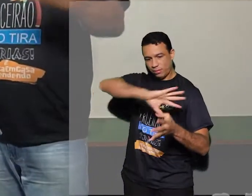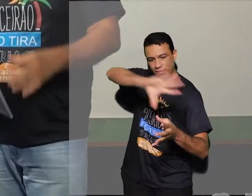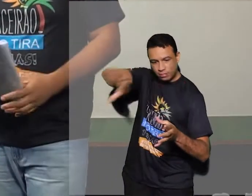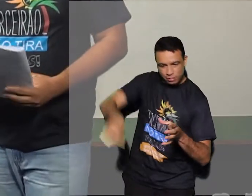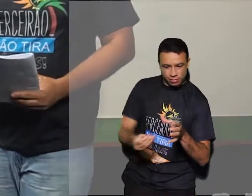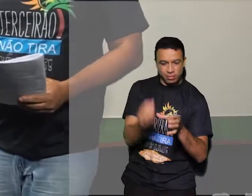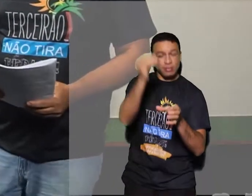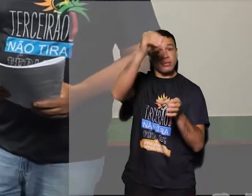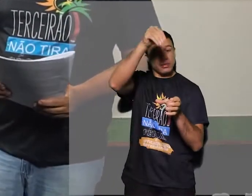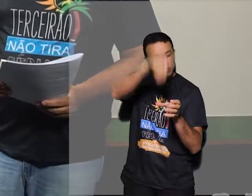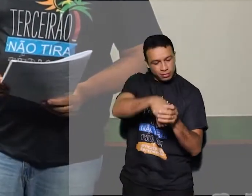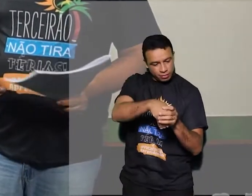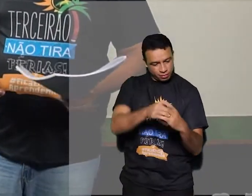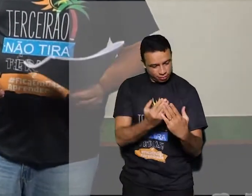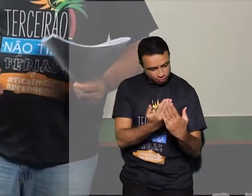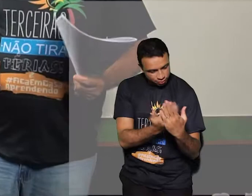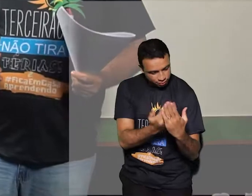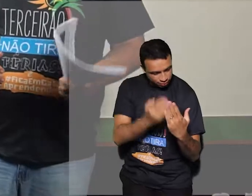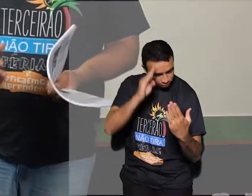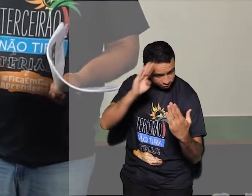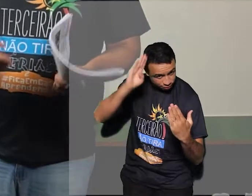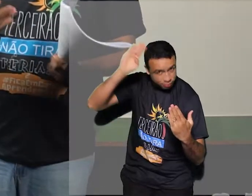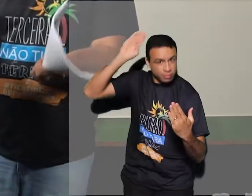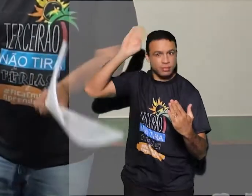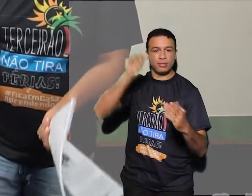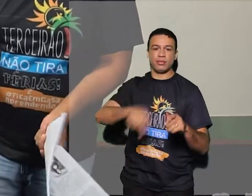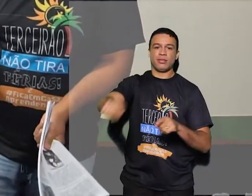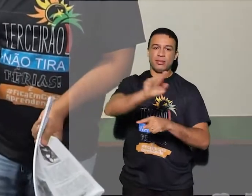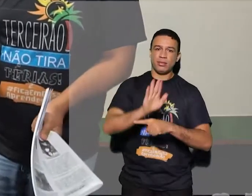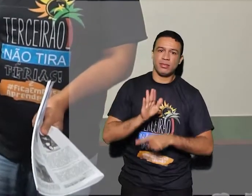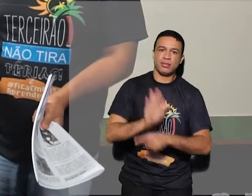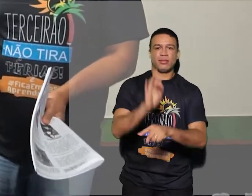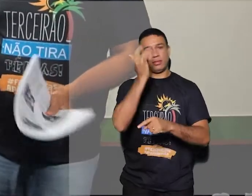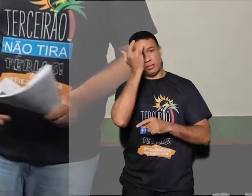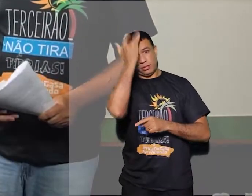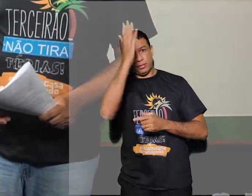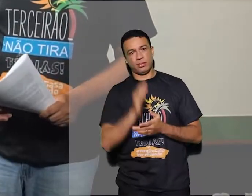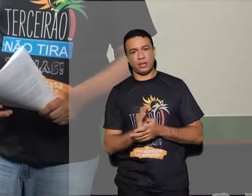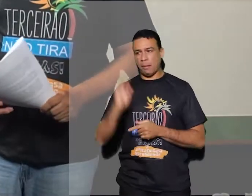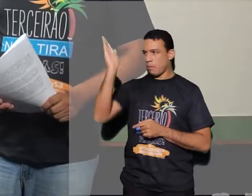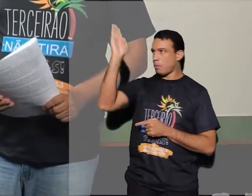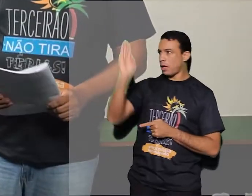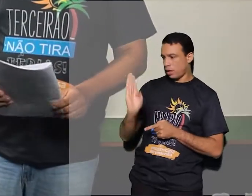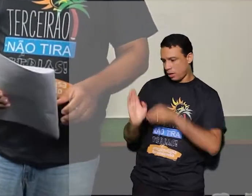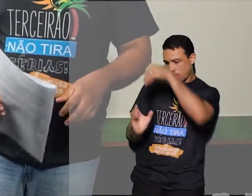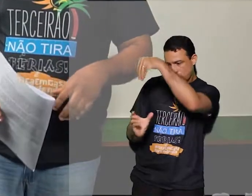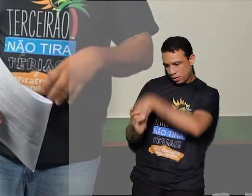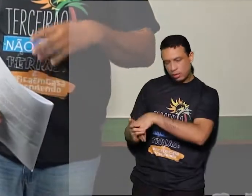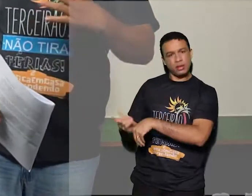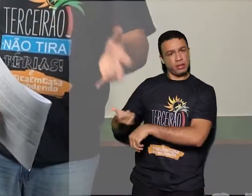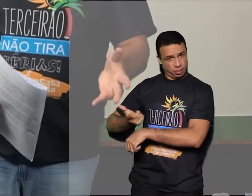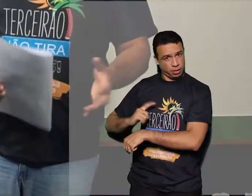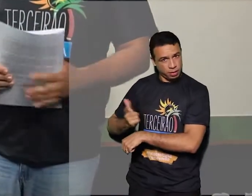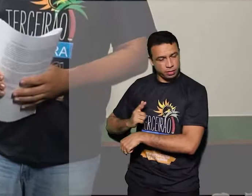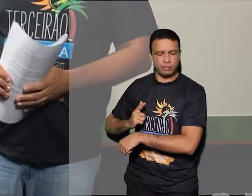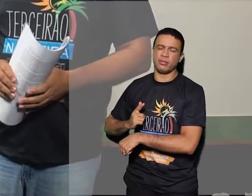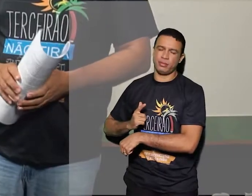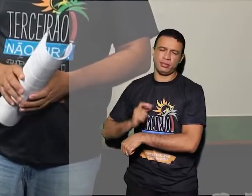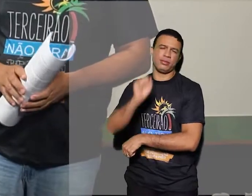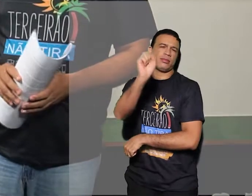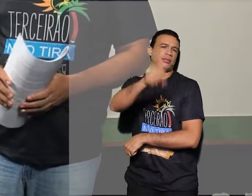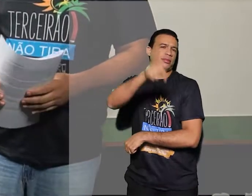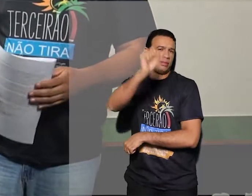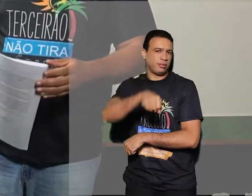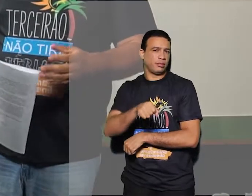de academicismo para facilitar. A pergunta é, chega ao Brasil essa situação? Com certeza, né? Aqui no Brasil a gente tem, na figura de Dom